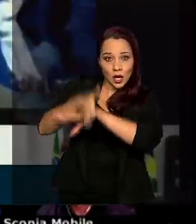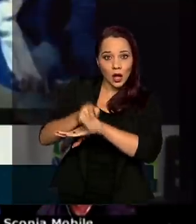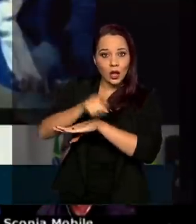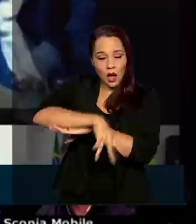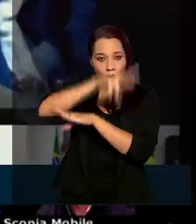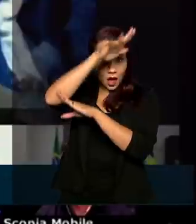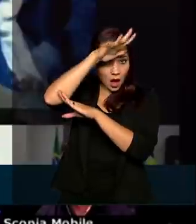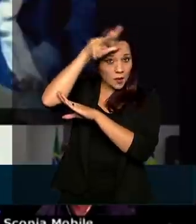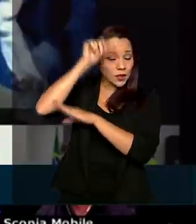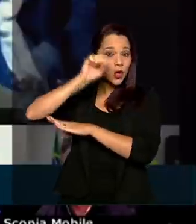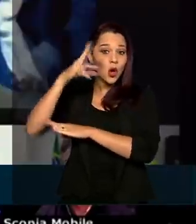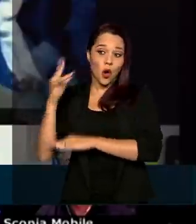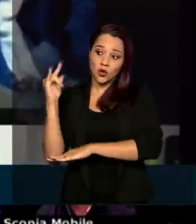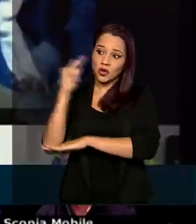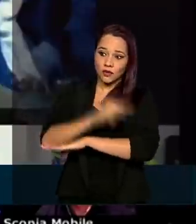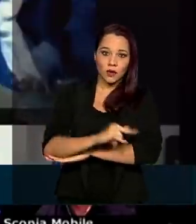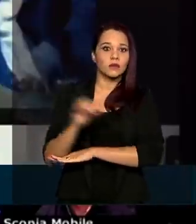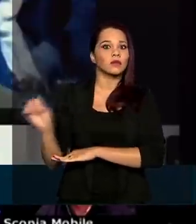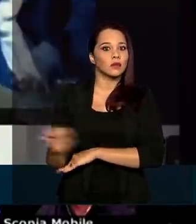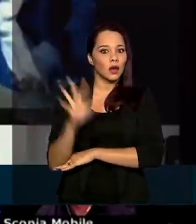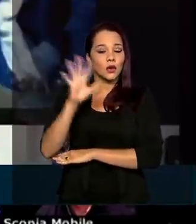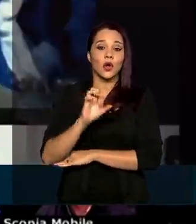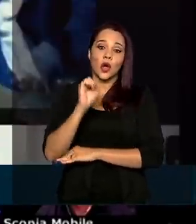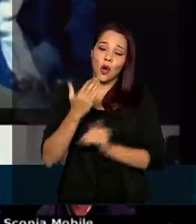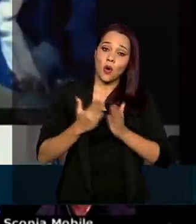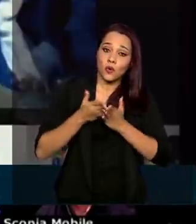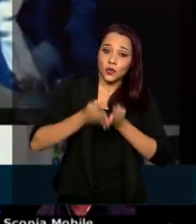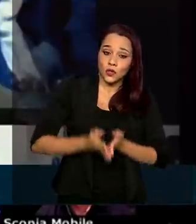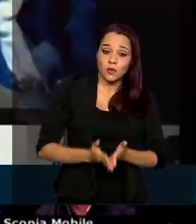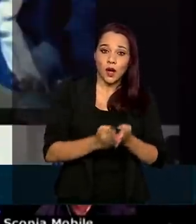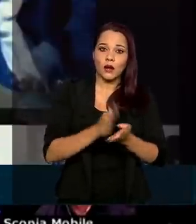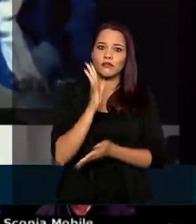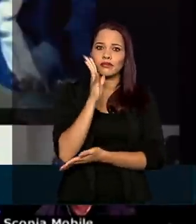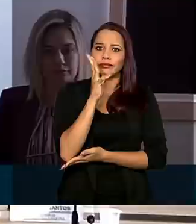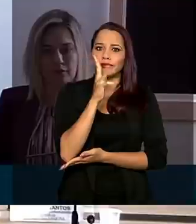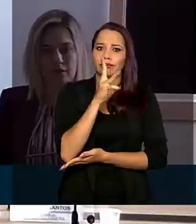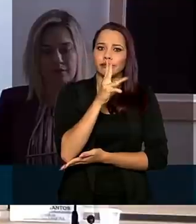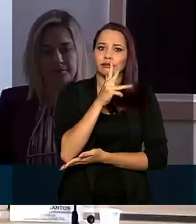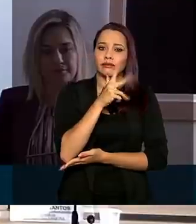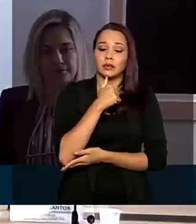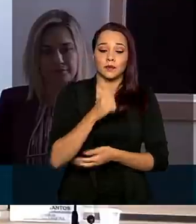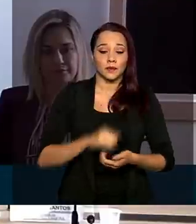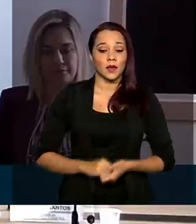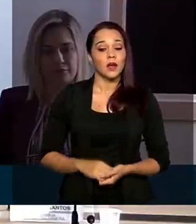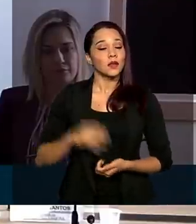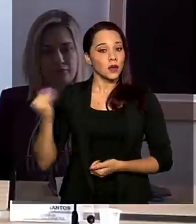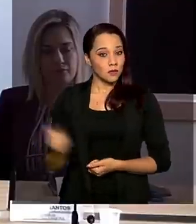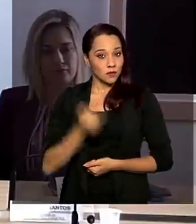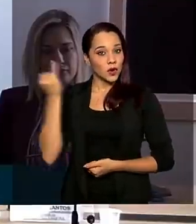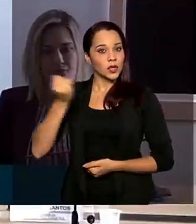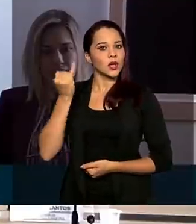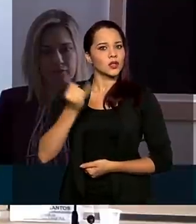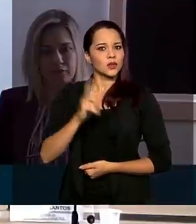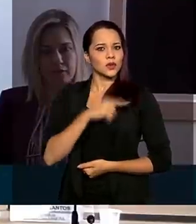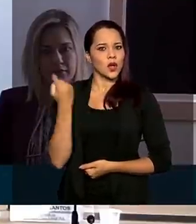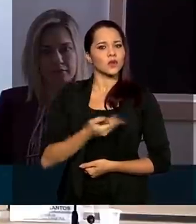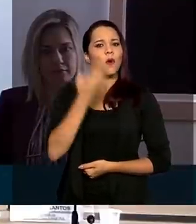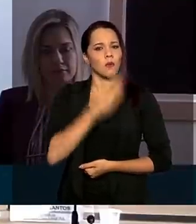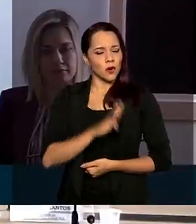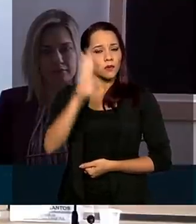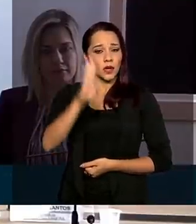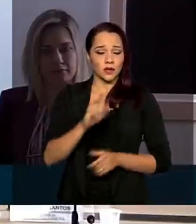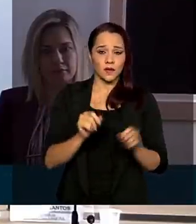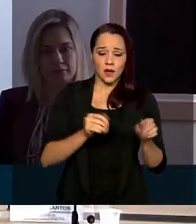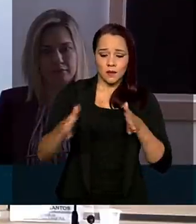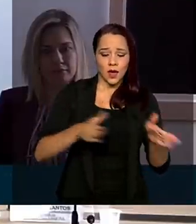ou de avião, que é muito caro, ou de barco, o que é muito demorado. É importante reafirmar o nosso compromisso de fazer da